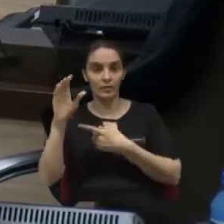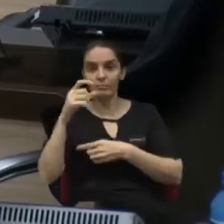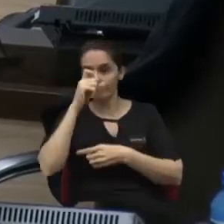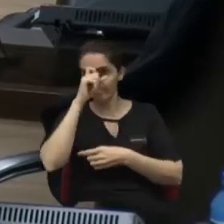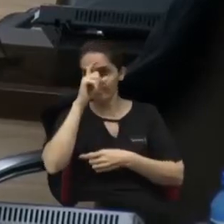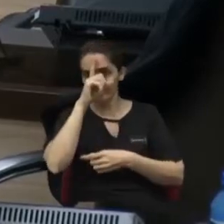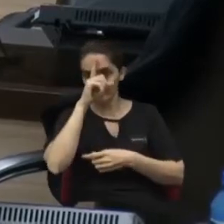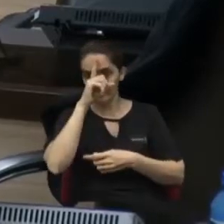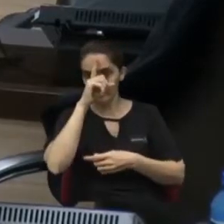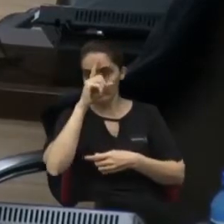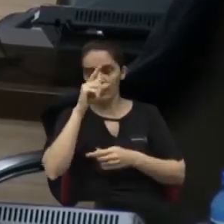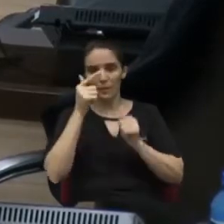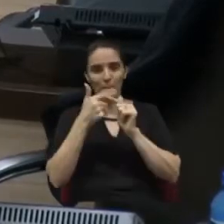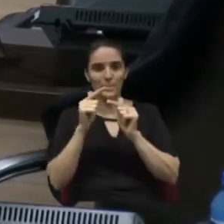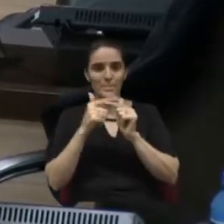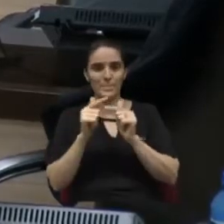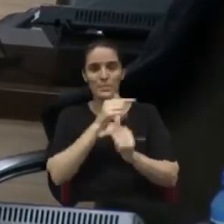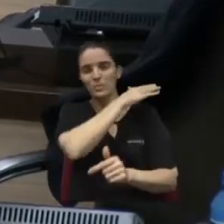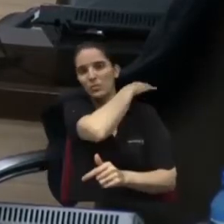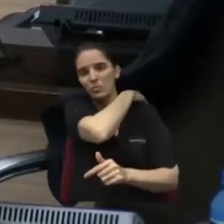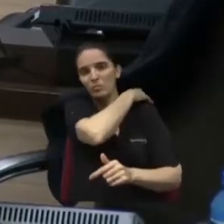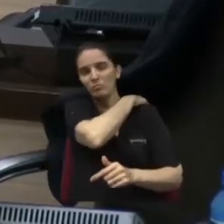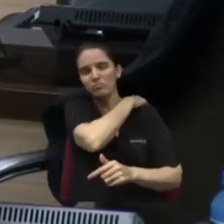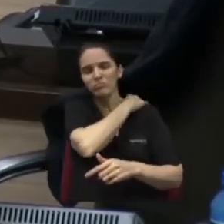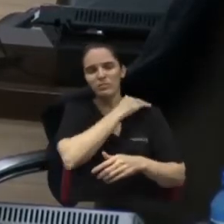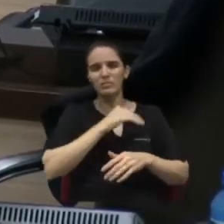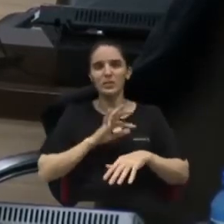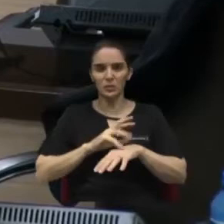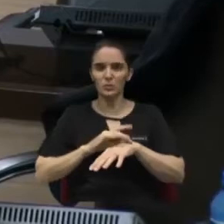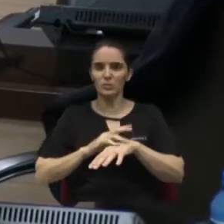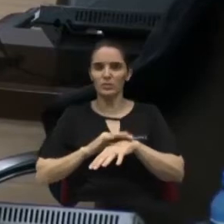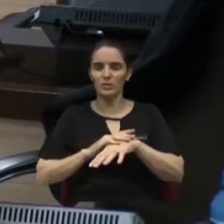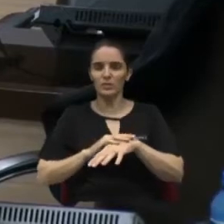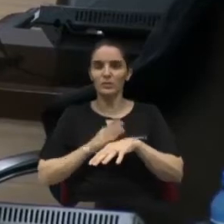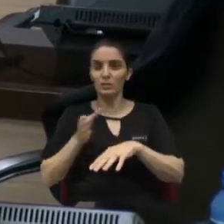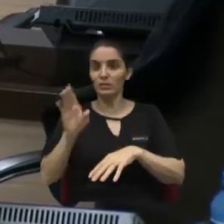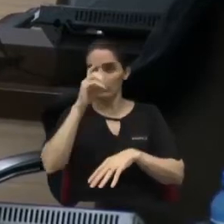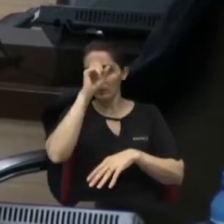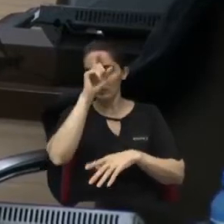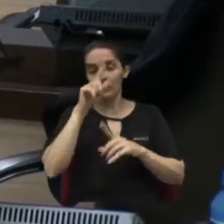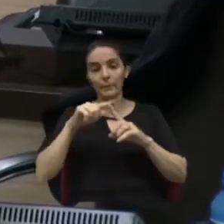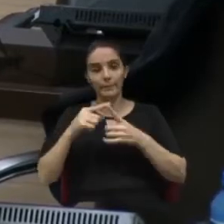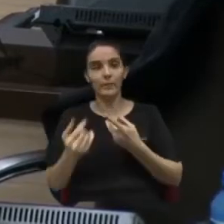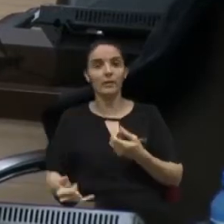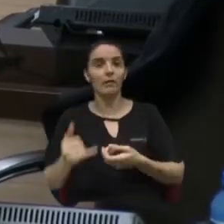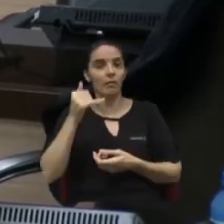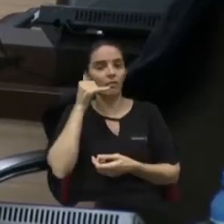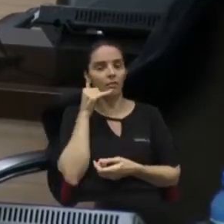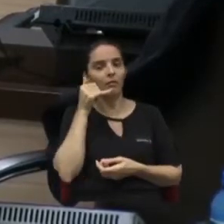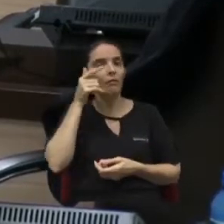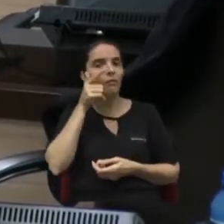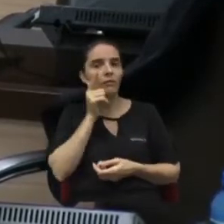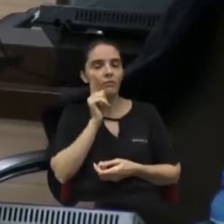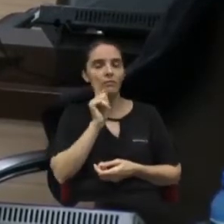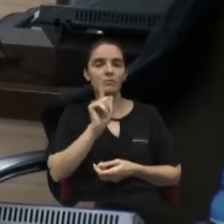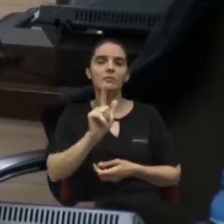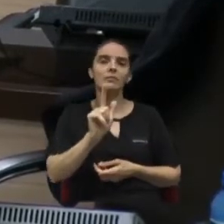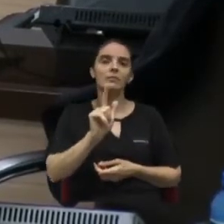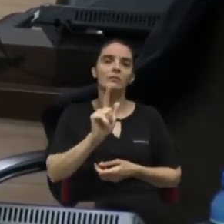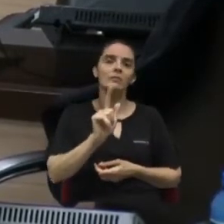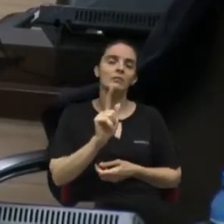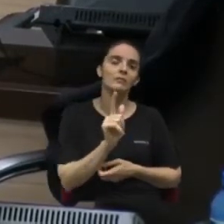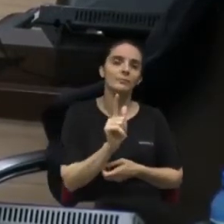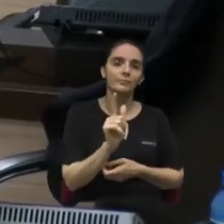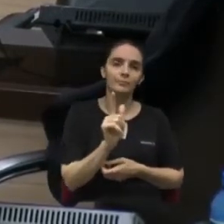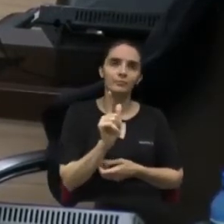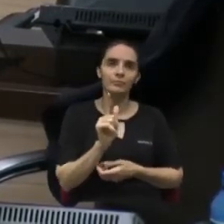uma crise de bronquite fortíssima. Ele estava no hospital e fez esse contato e conseguiu